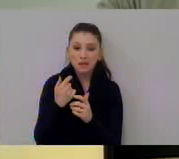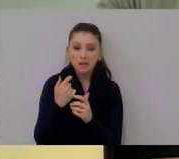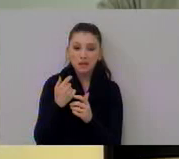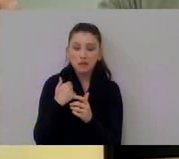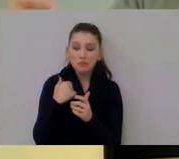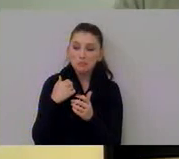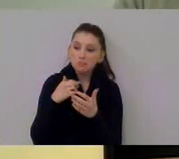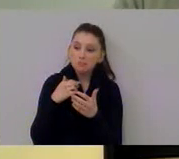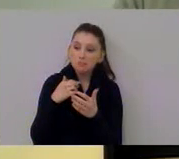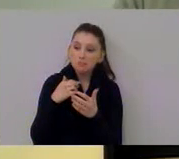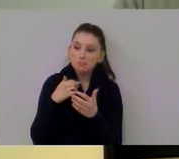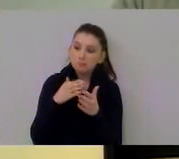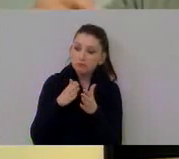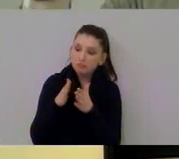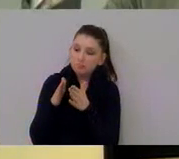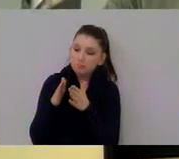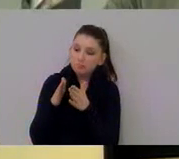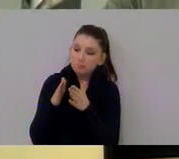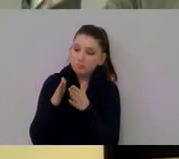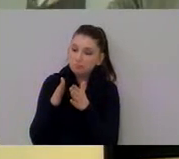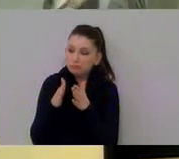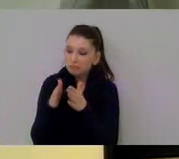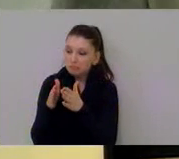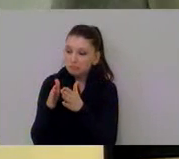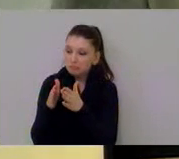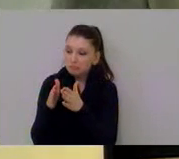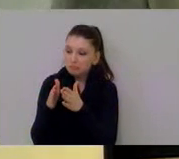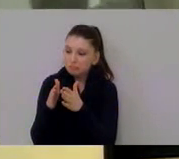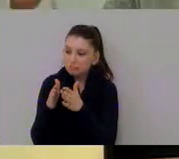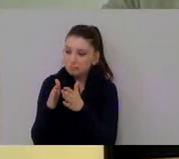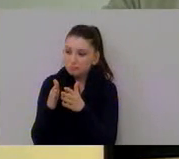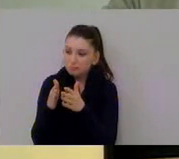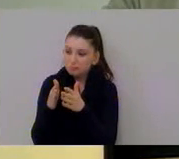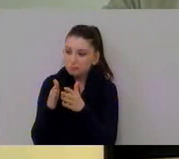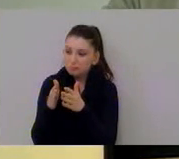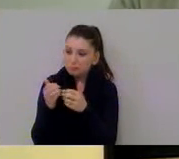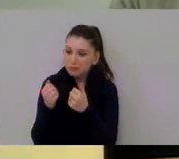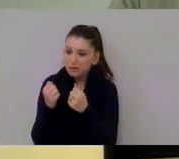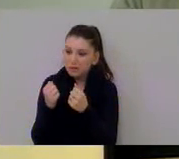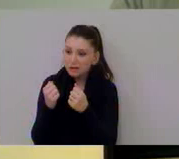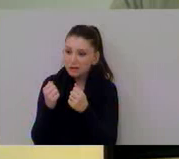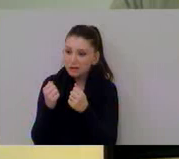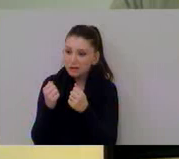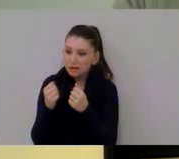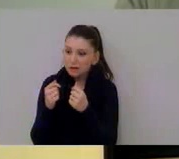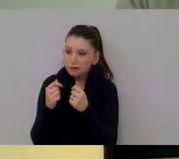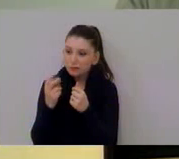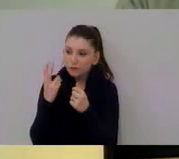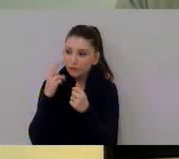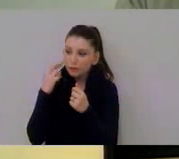que retornar e tomar outros pontos,